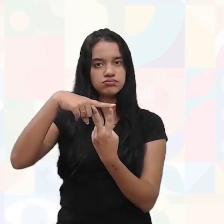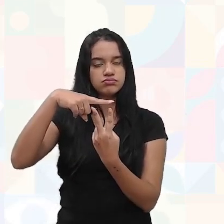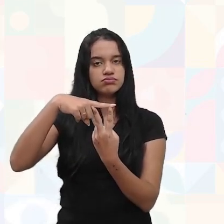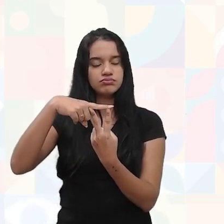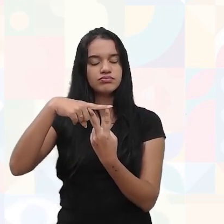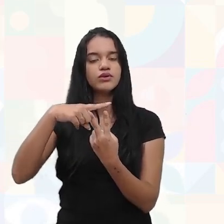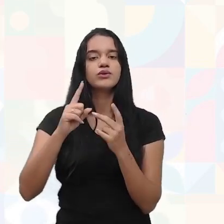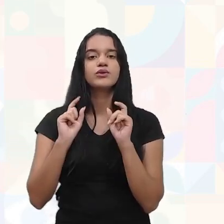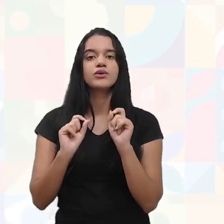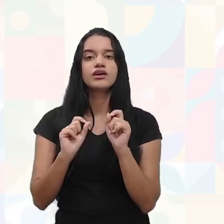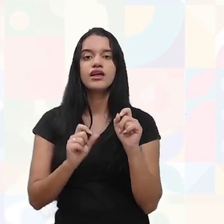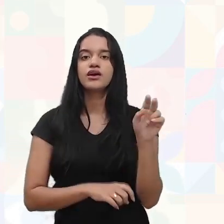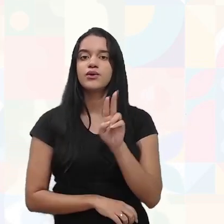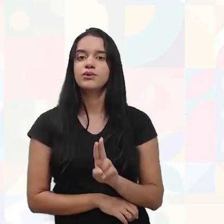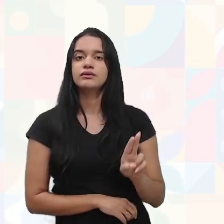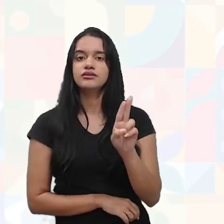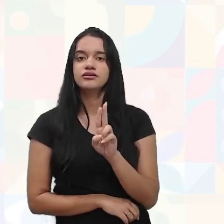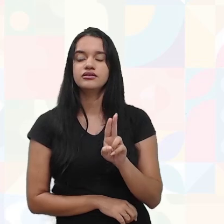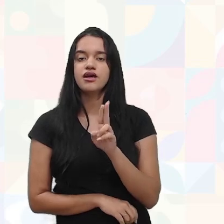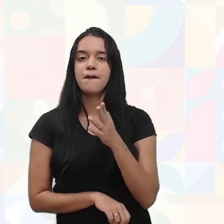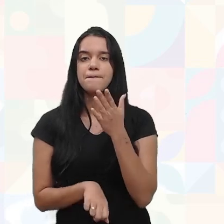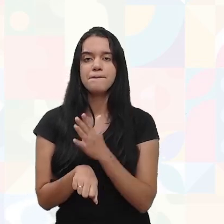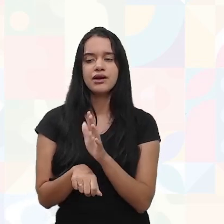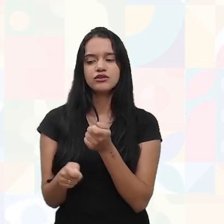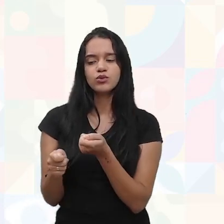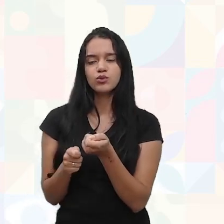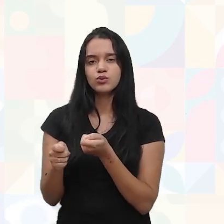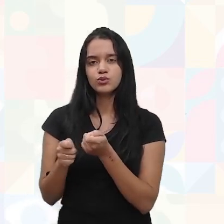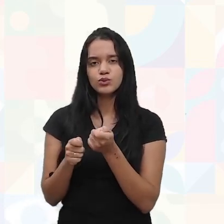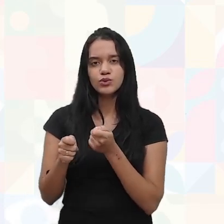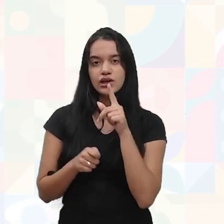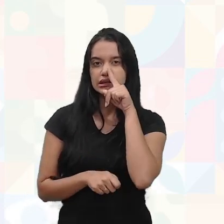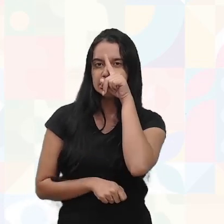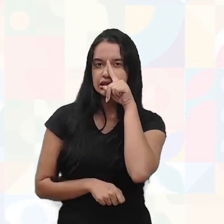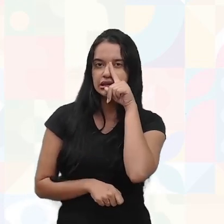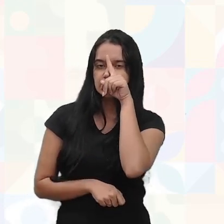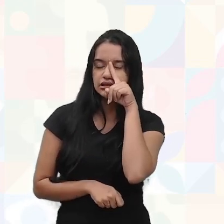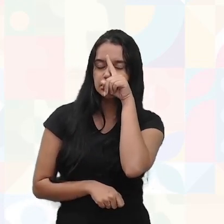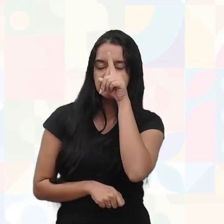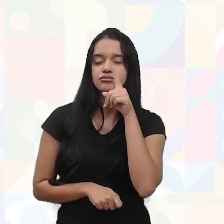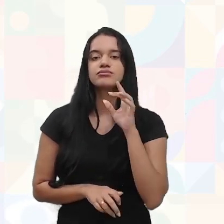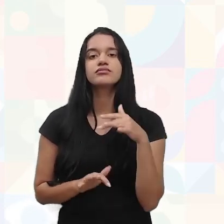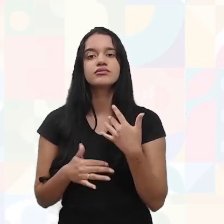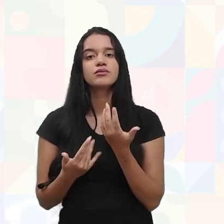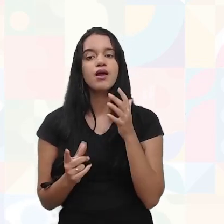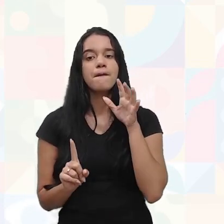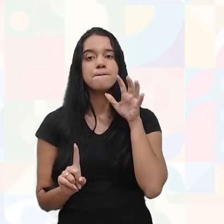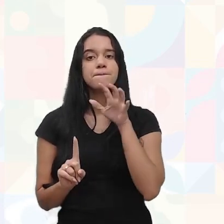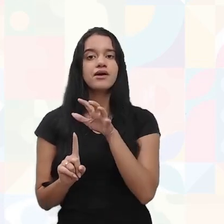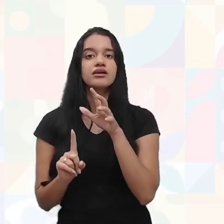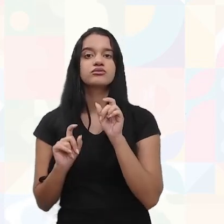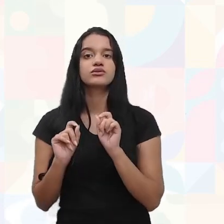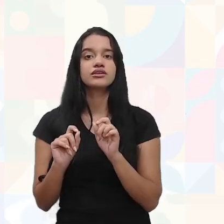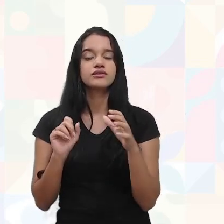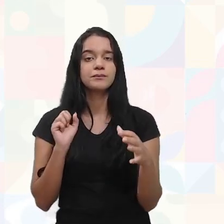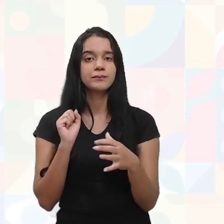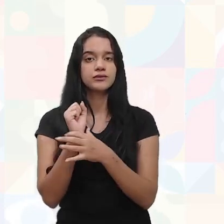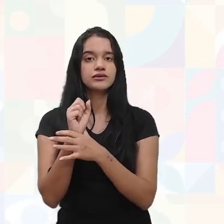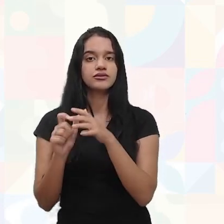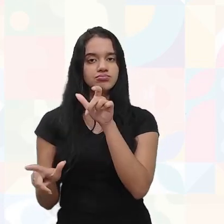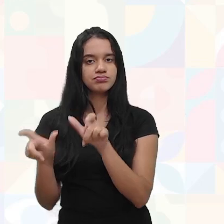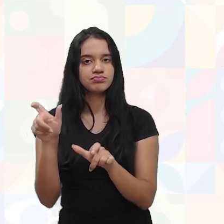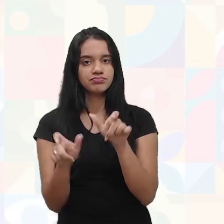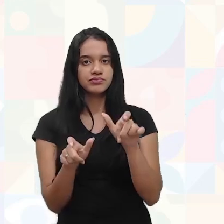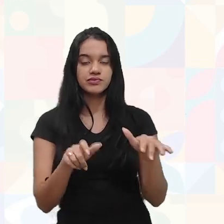intuitivamente a utilização de práticas de controle de riscos ocupacionais e seu impacto no nível de proteção do trabalhador